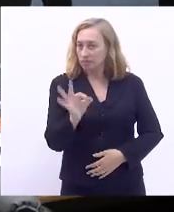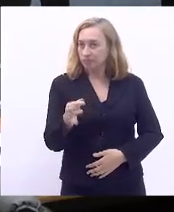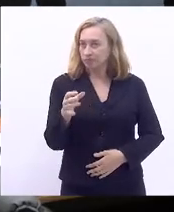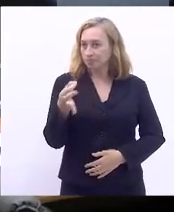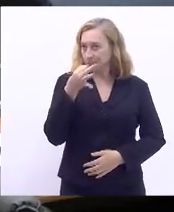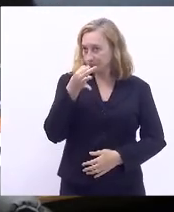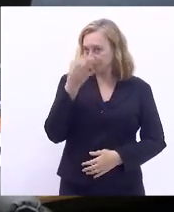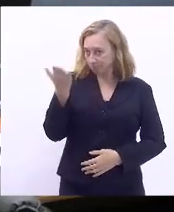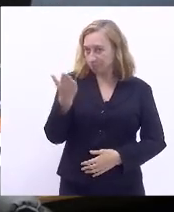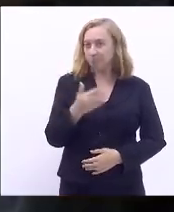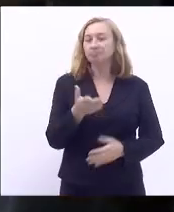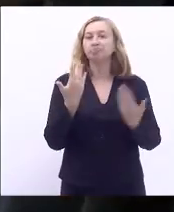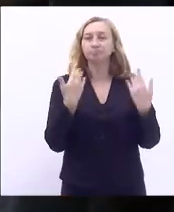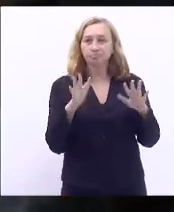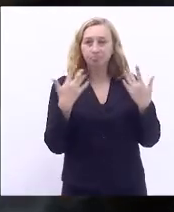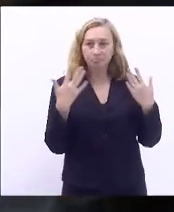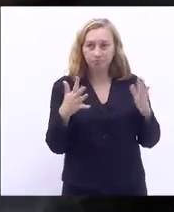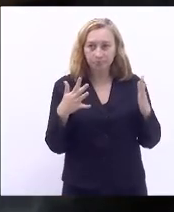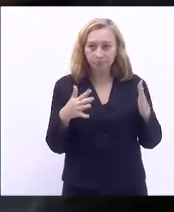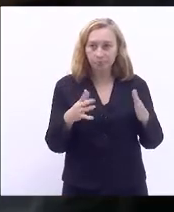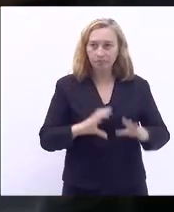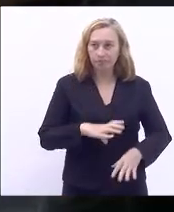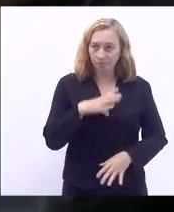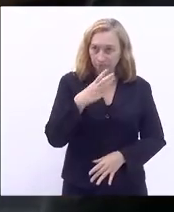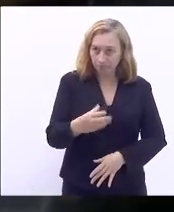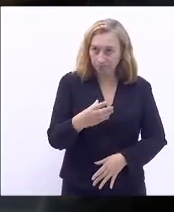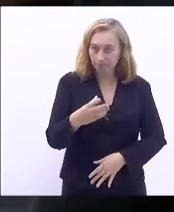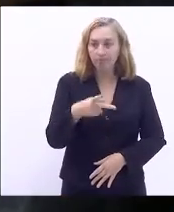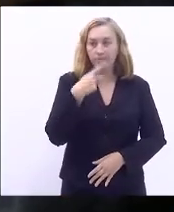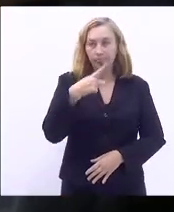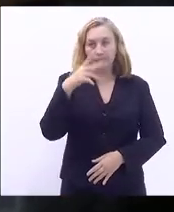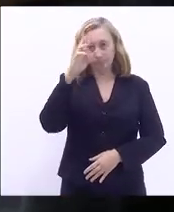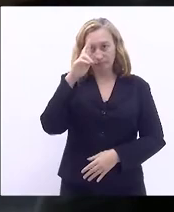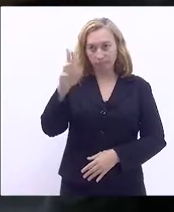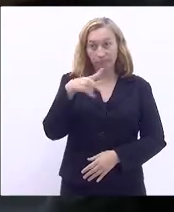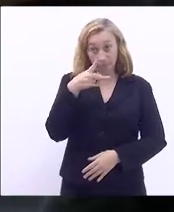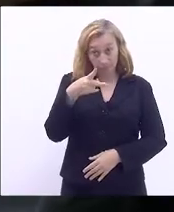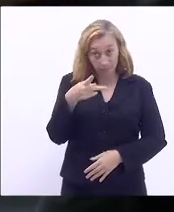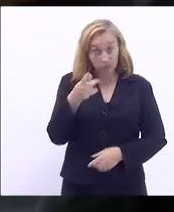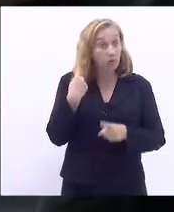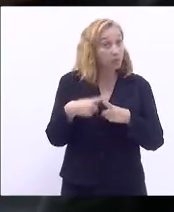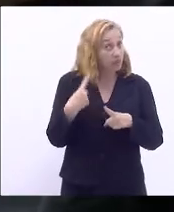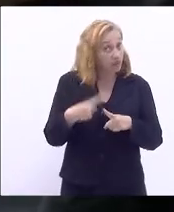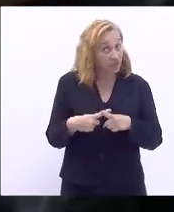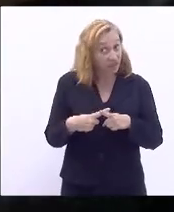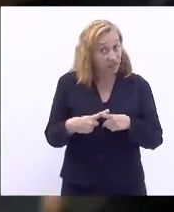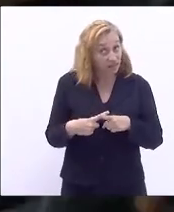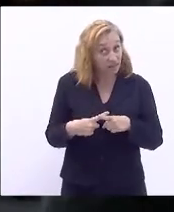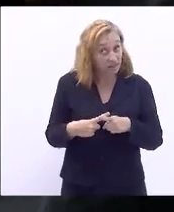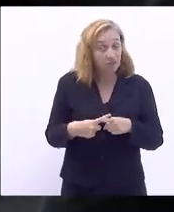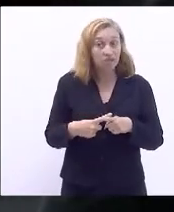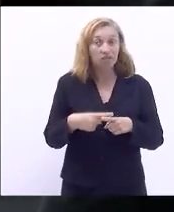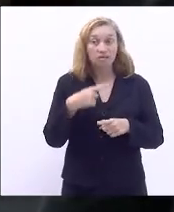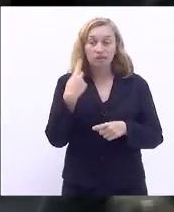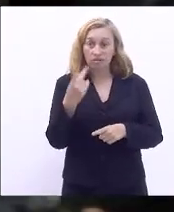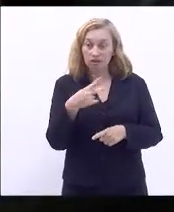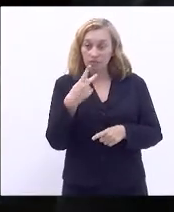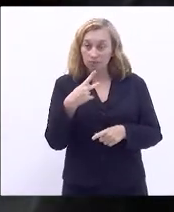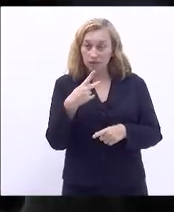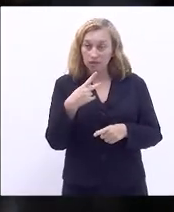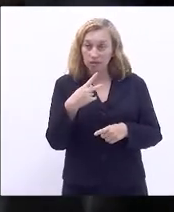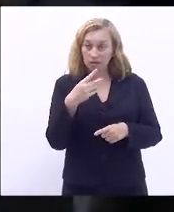argumentos. Parabéns, porque tem que ter coragem para falar o que o senhor falou, porque quando a gente joga uma empresa dessa